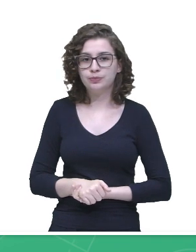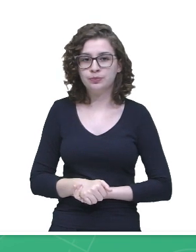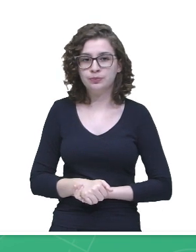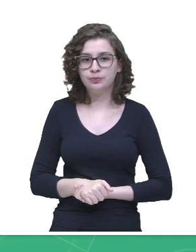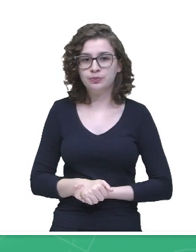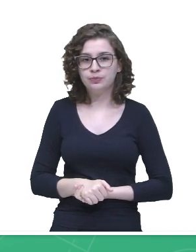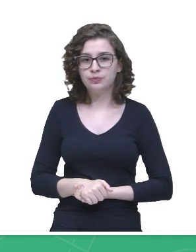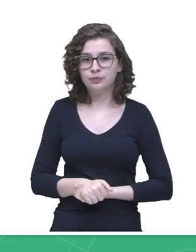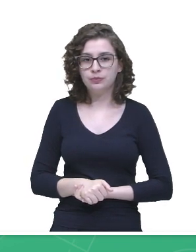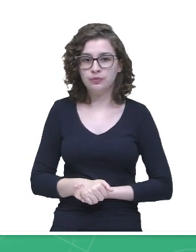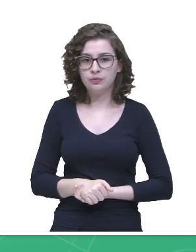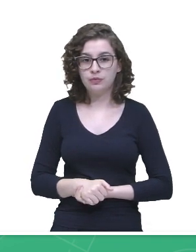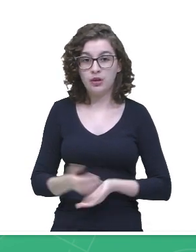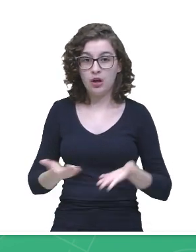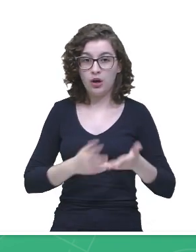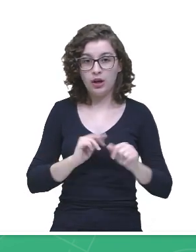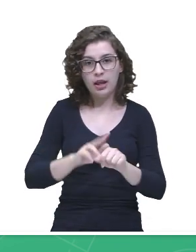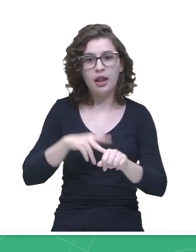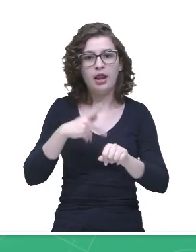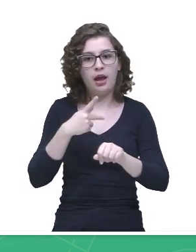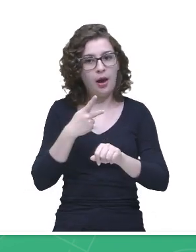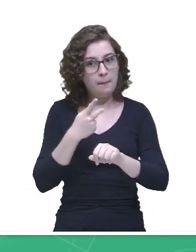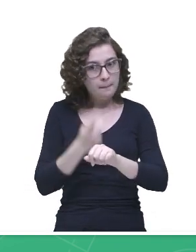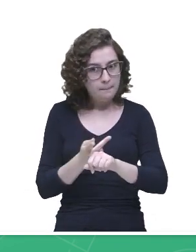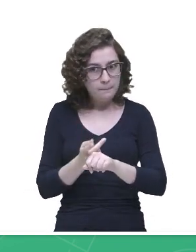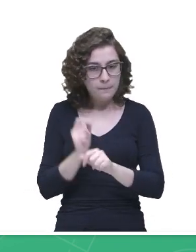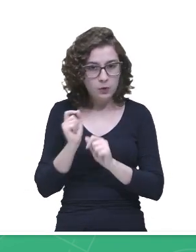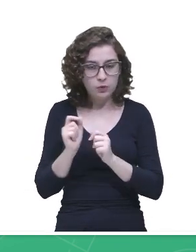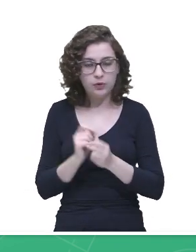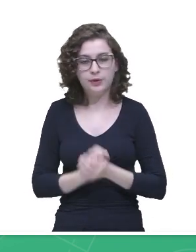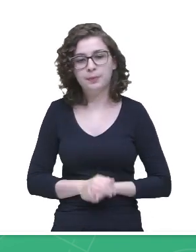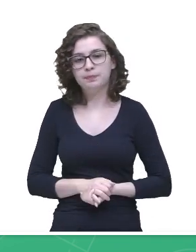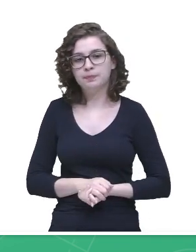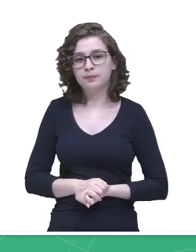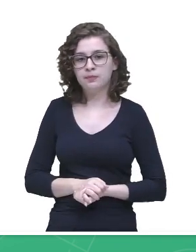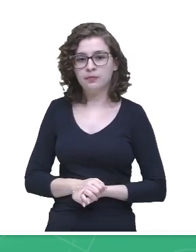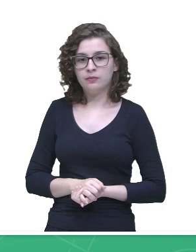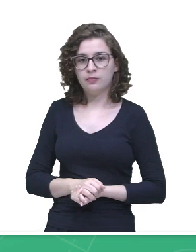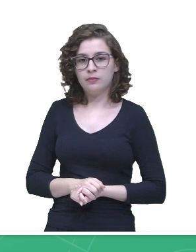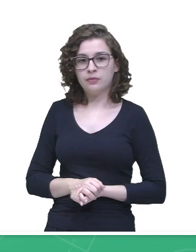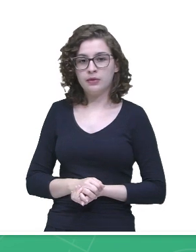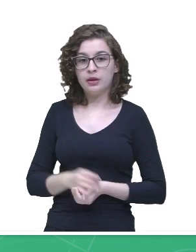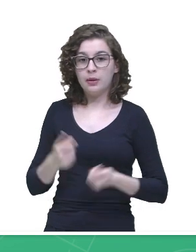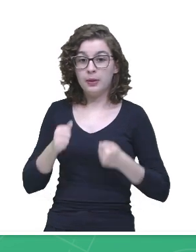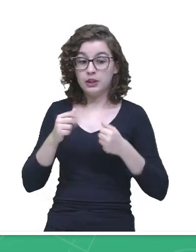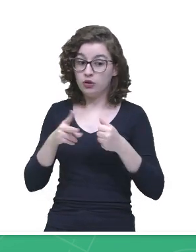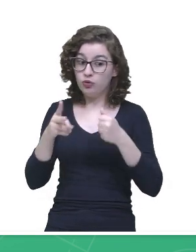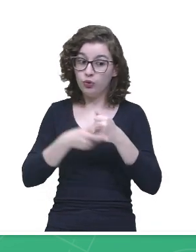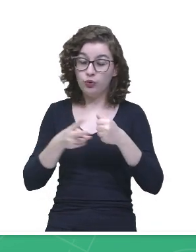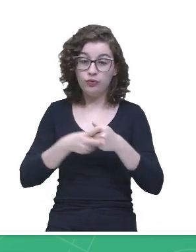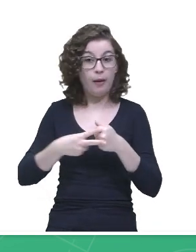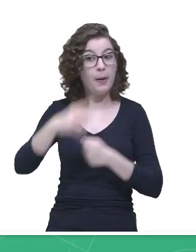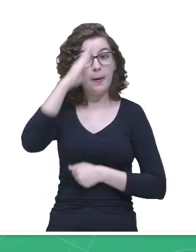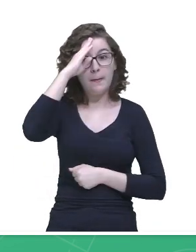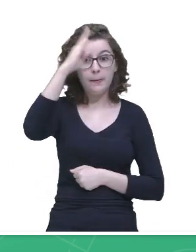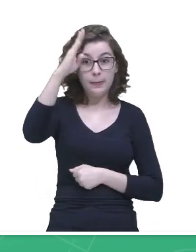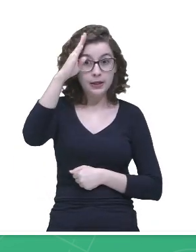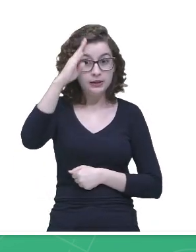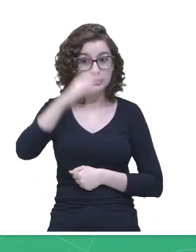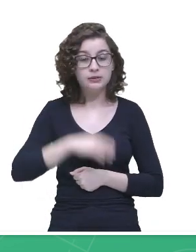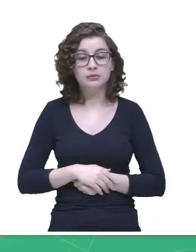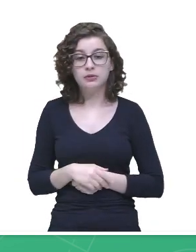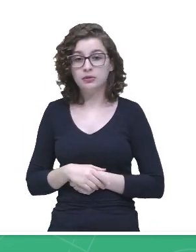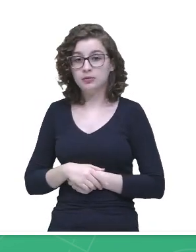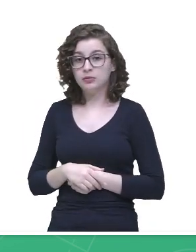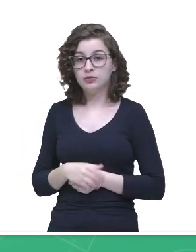Agora, depois do verbo haber, já que esse tempo verbal ele é composto, precisamos do verbo principal, claro, né? Hoje nós estamos